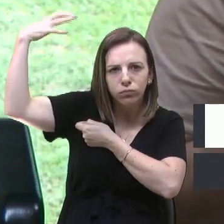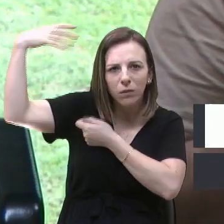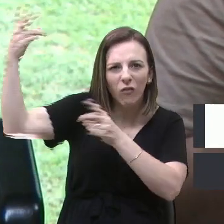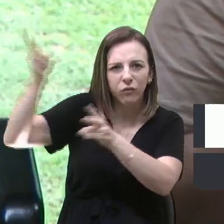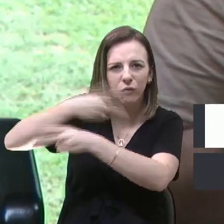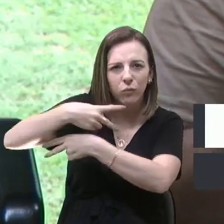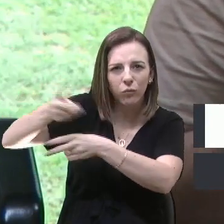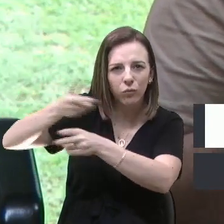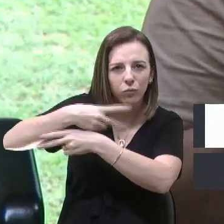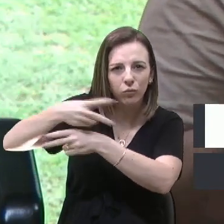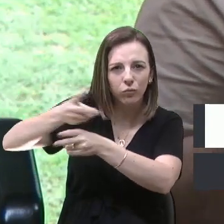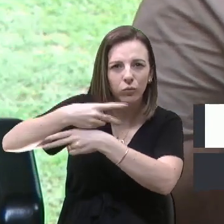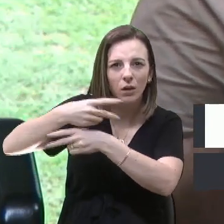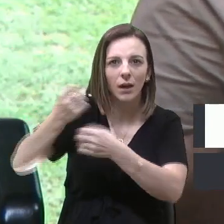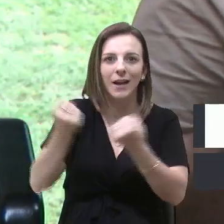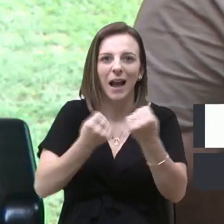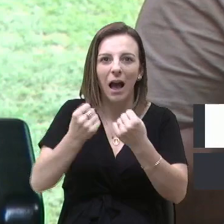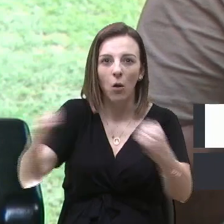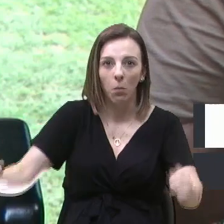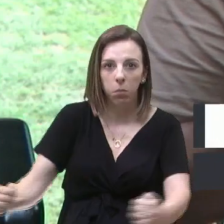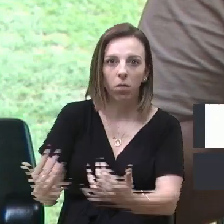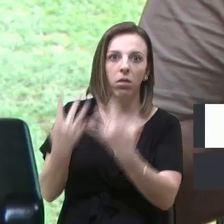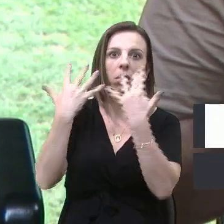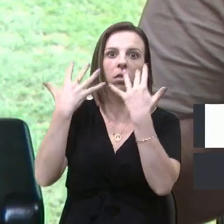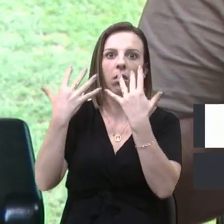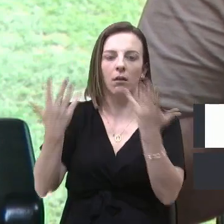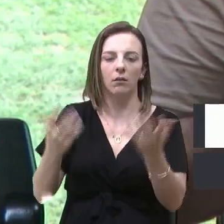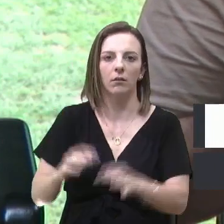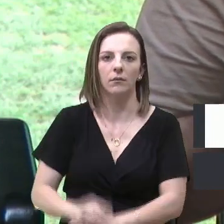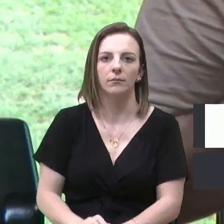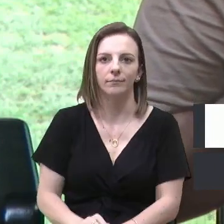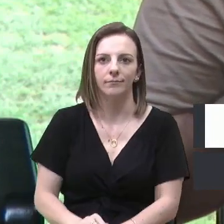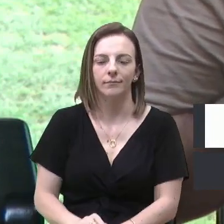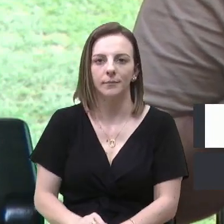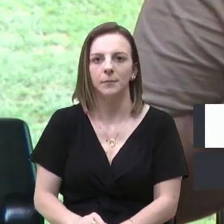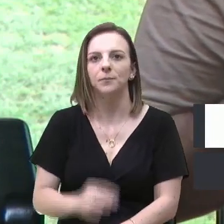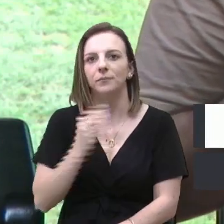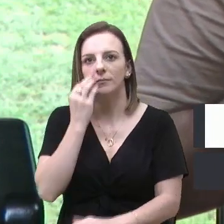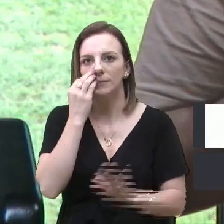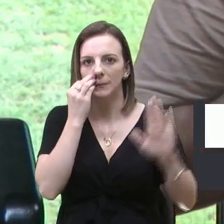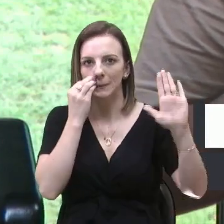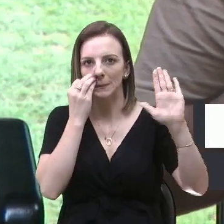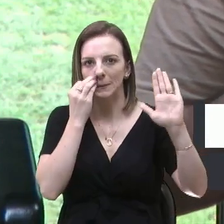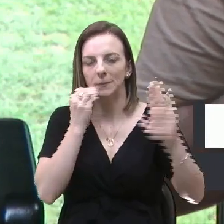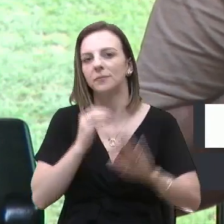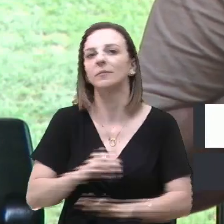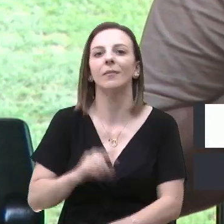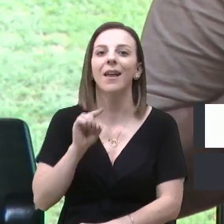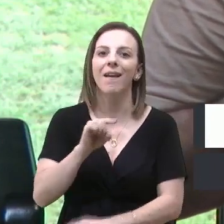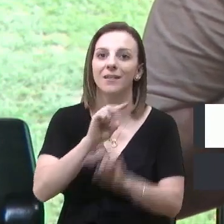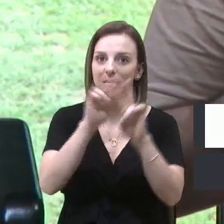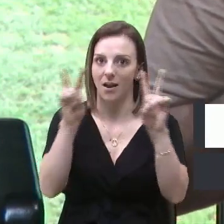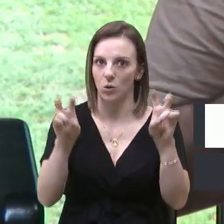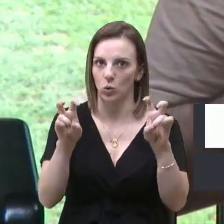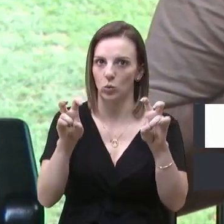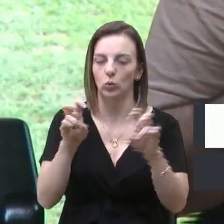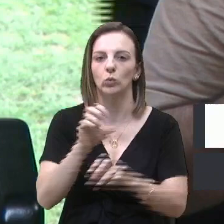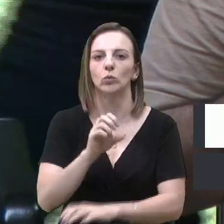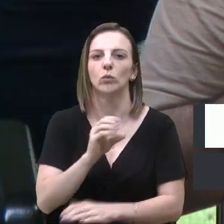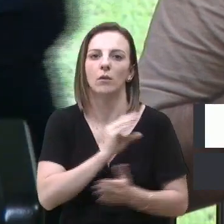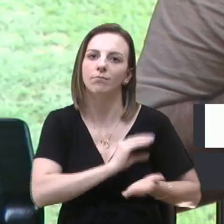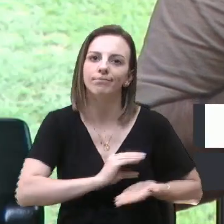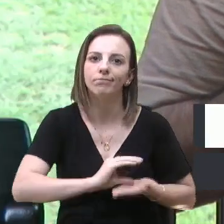vento, os carros passando, molhando as pessoas. É a sua palavra. Então, essa questão do subsídio do transporte